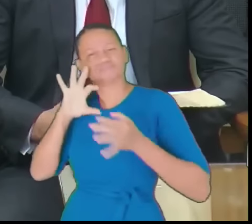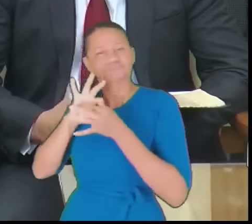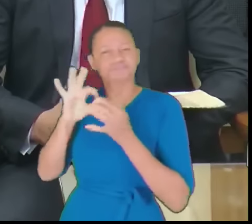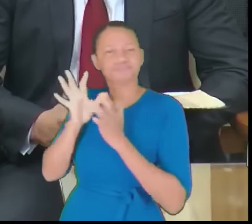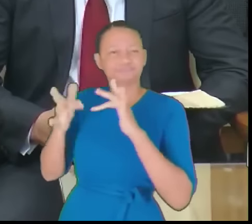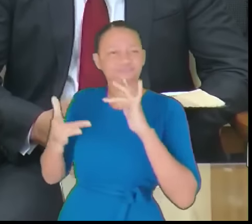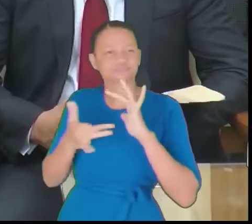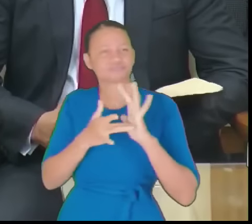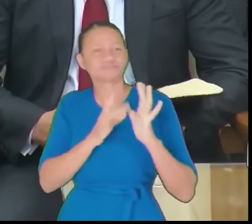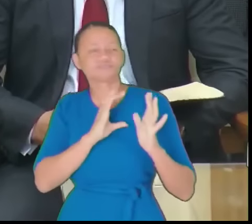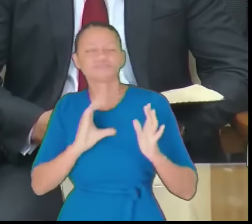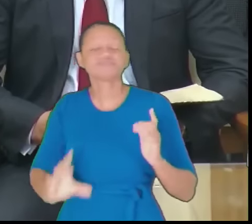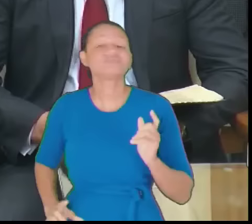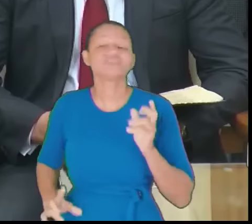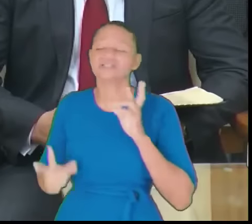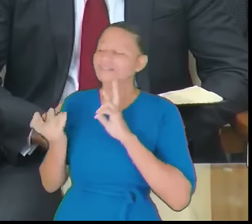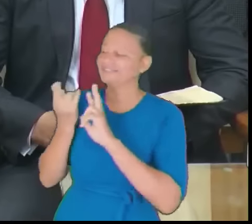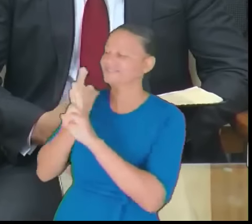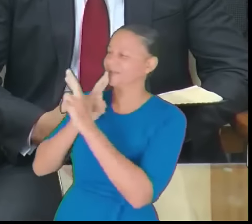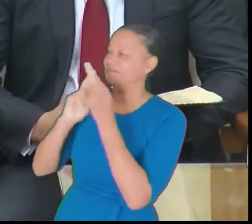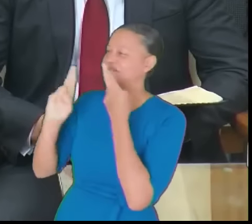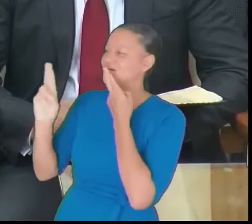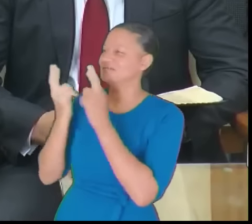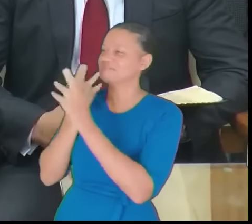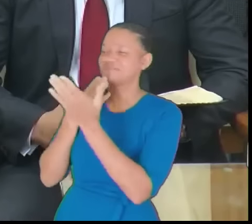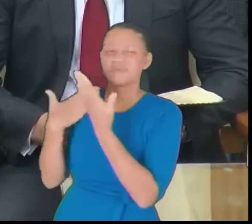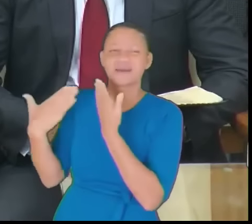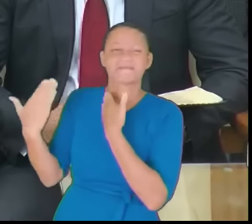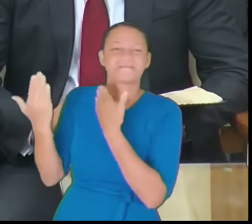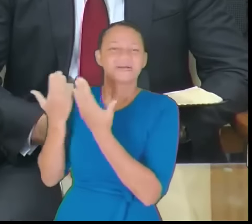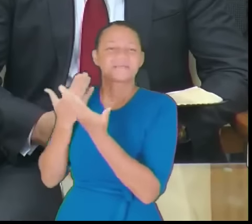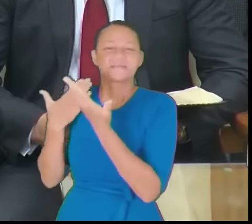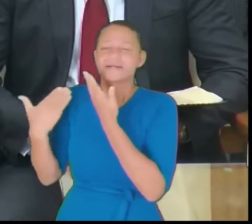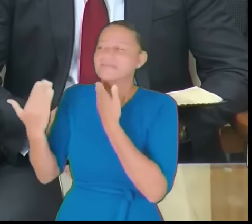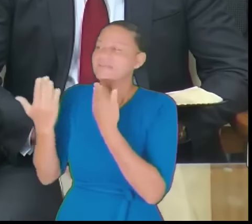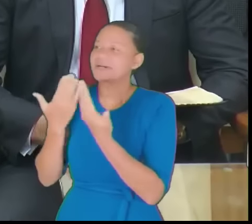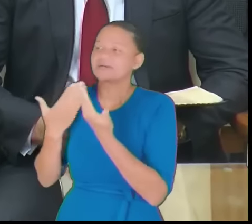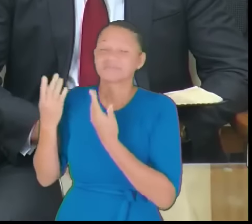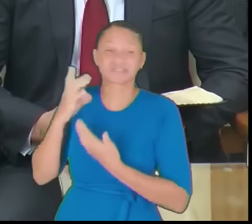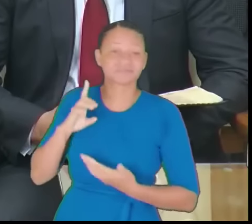um relacionamento com Deus.